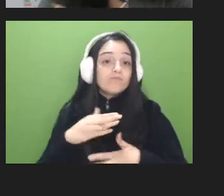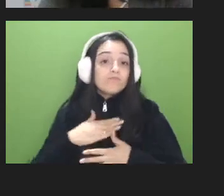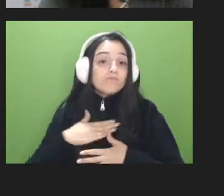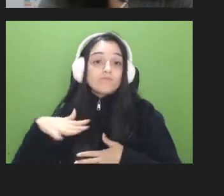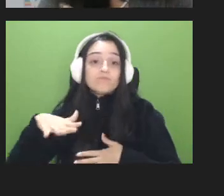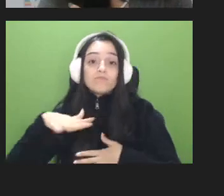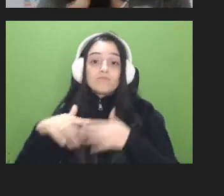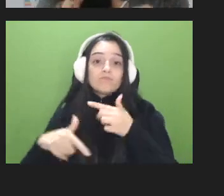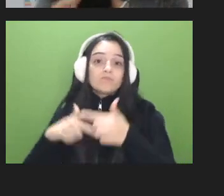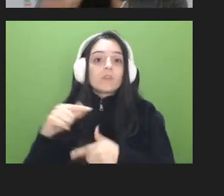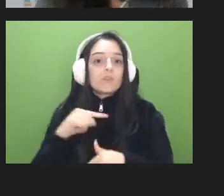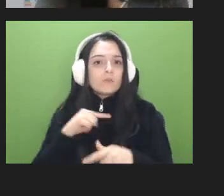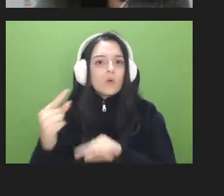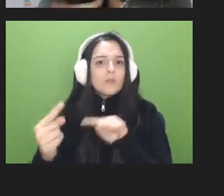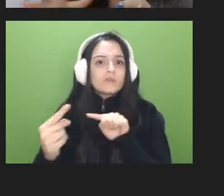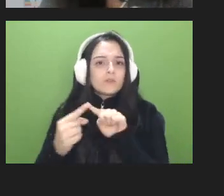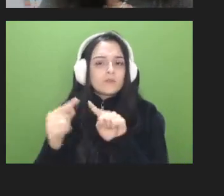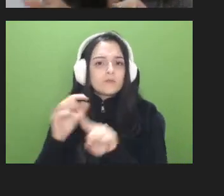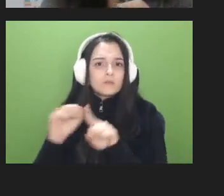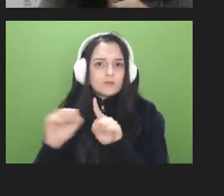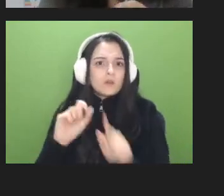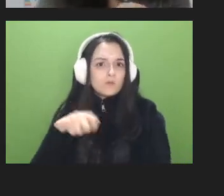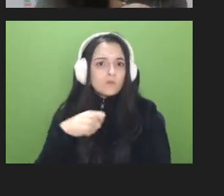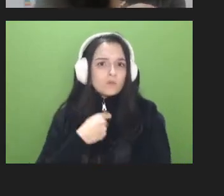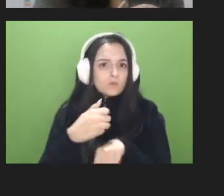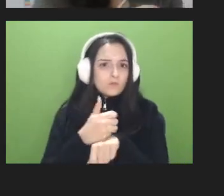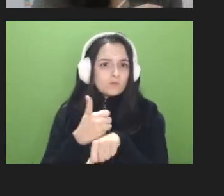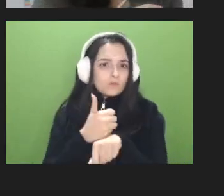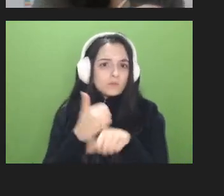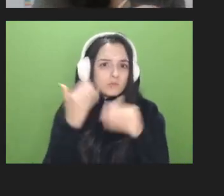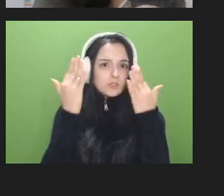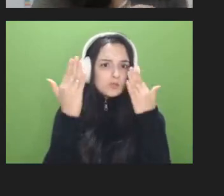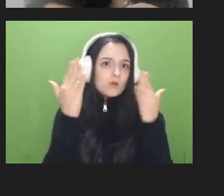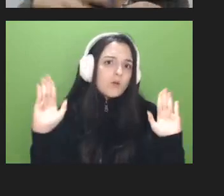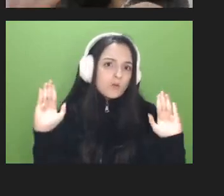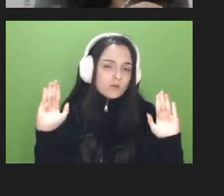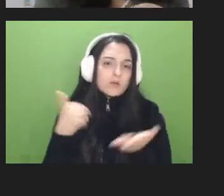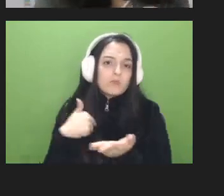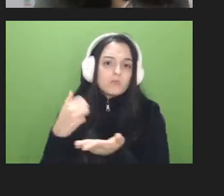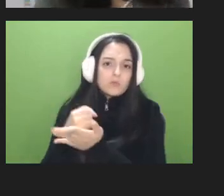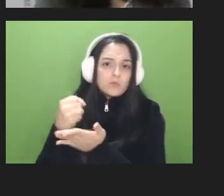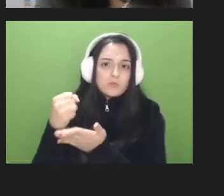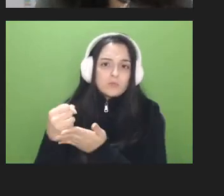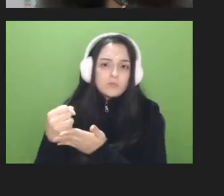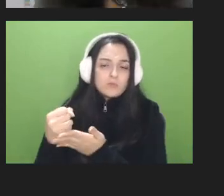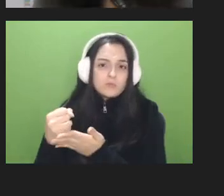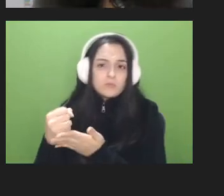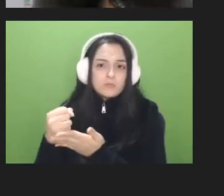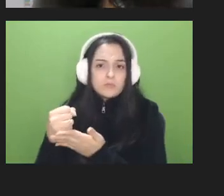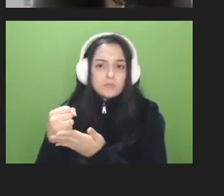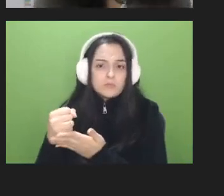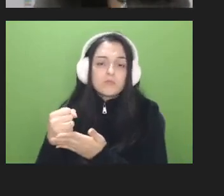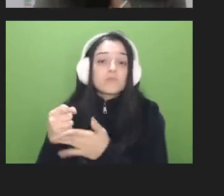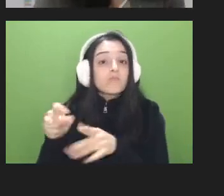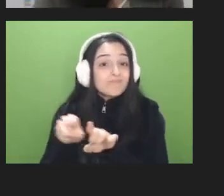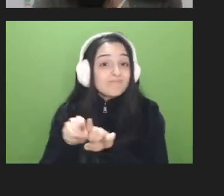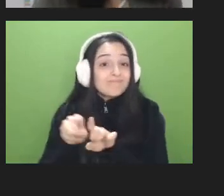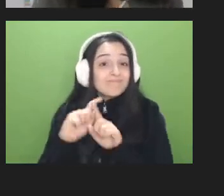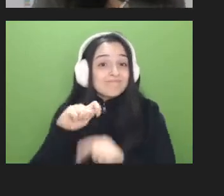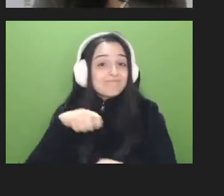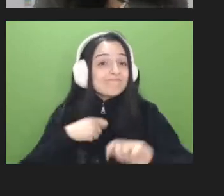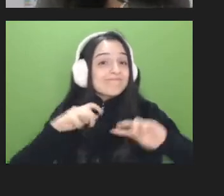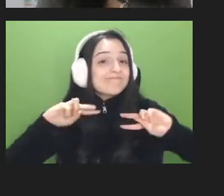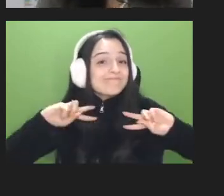função social, né? Eu sou psicóloga contratada ali, e não obstante, eu sou um ser humano. Então eu